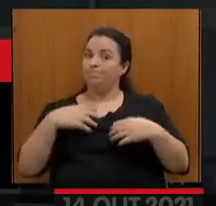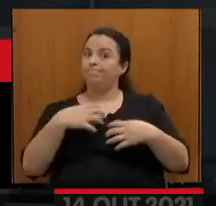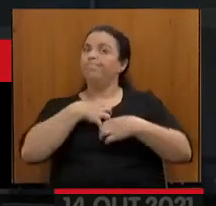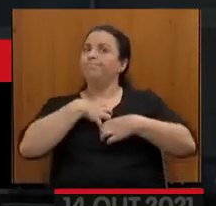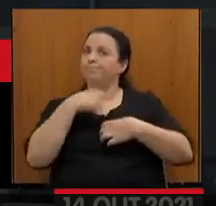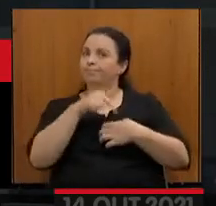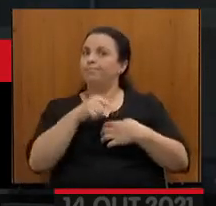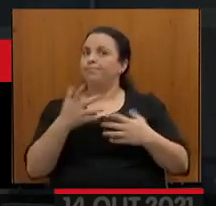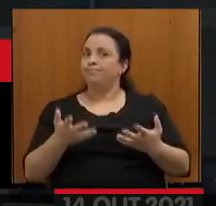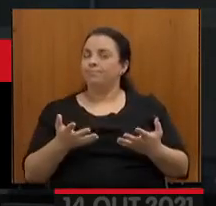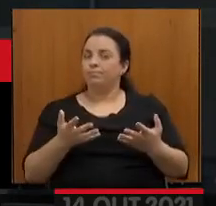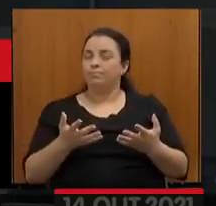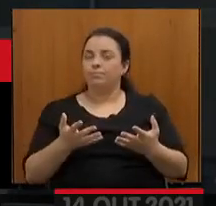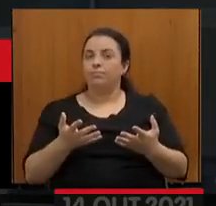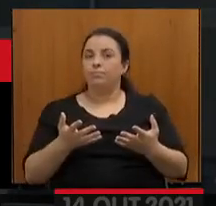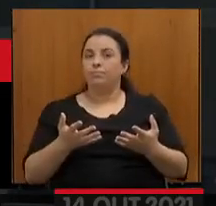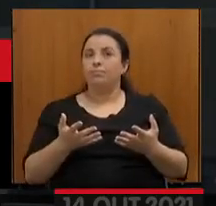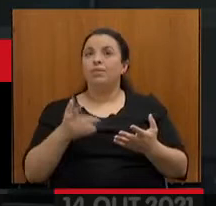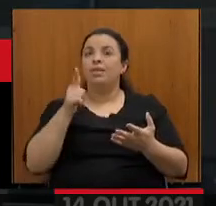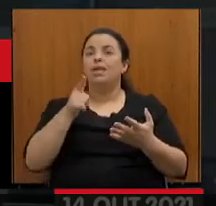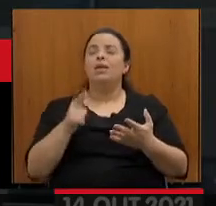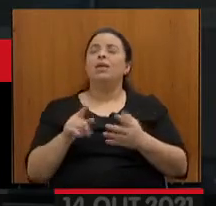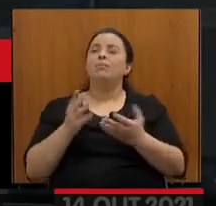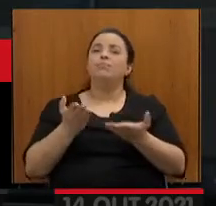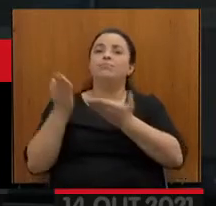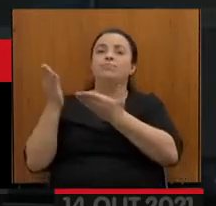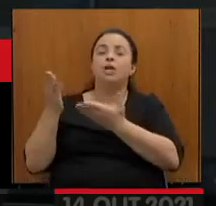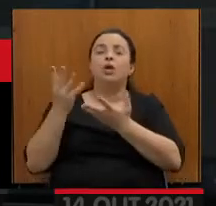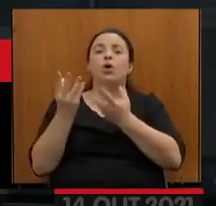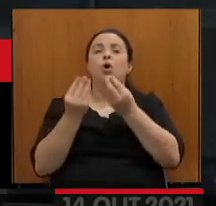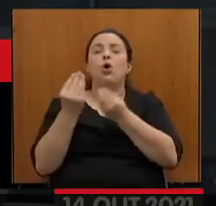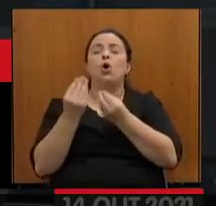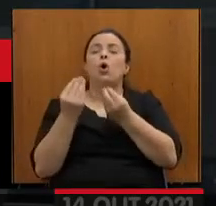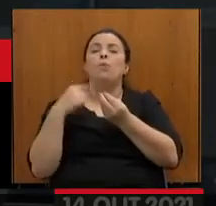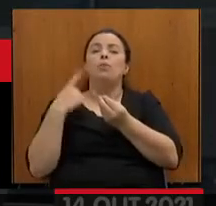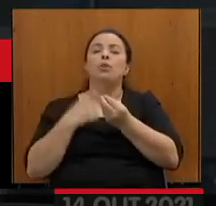E aí, um pouco assim, de como que nós fizemos a junção